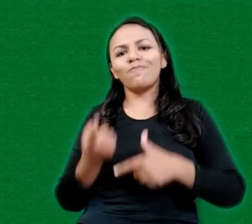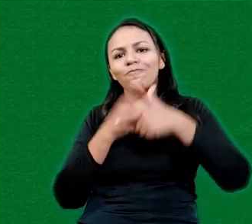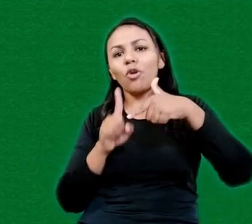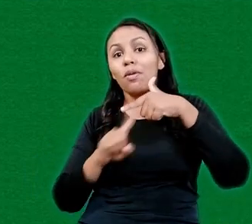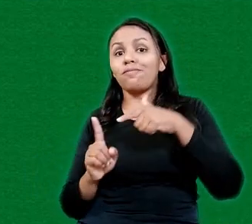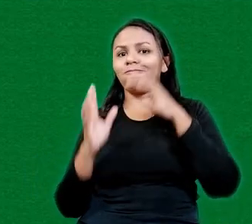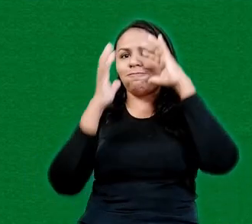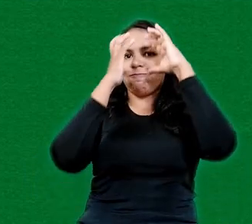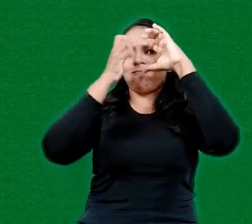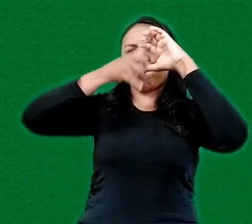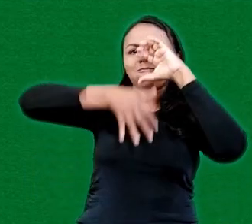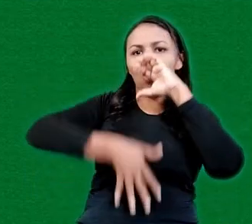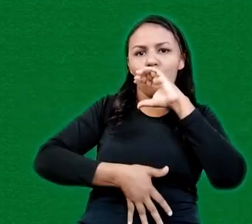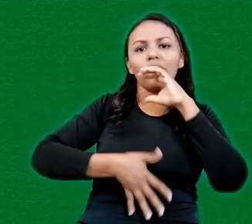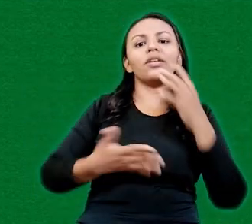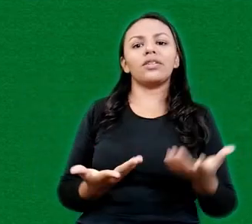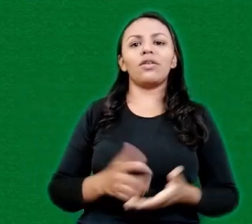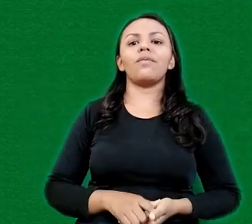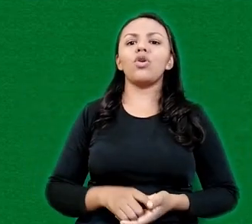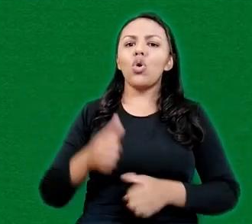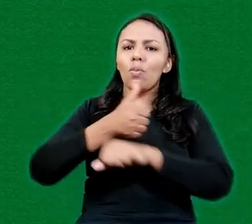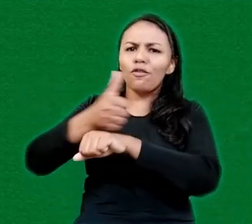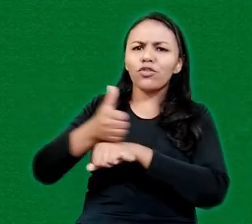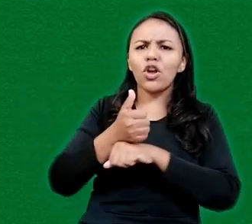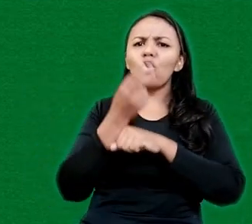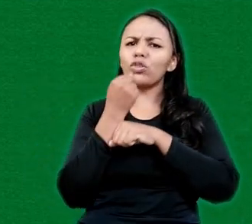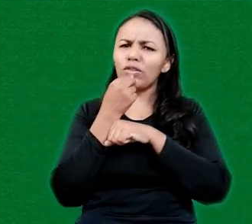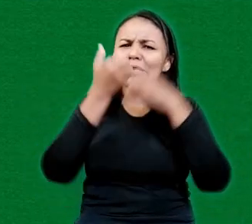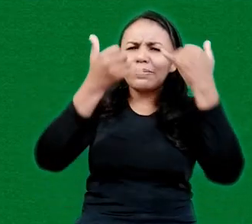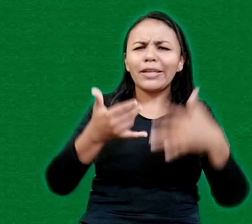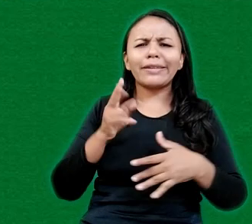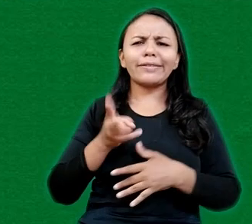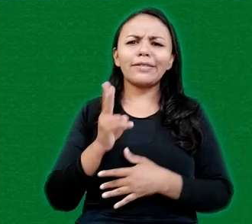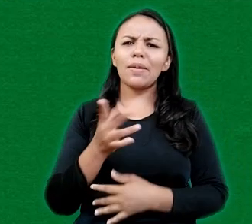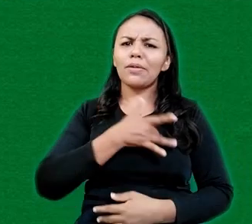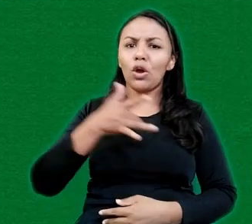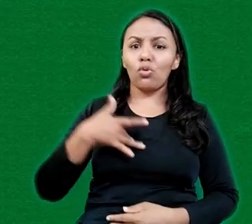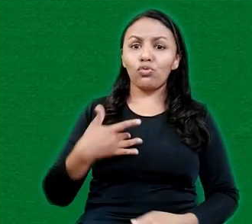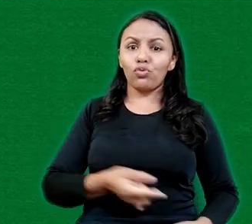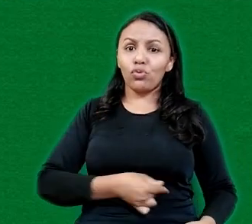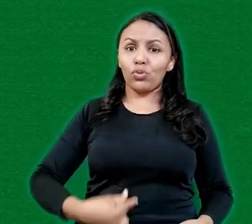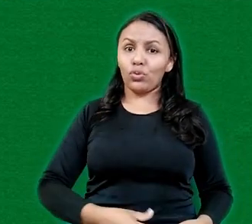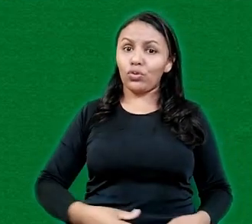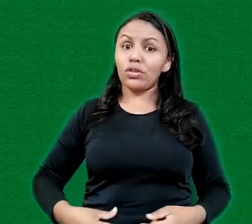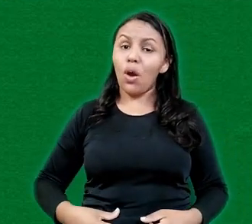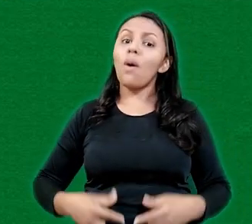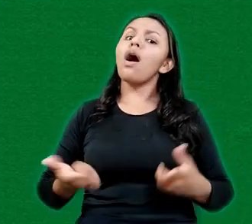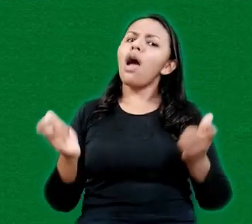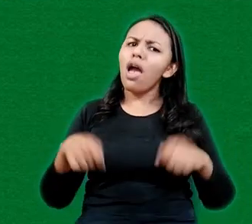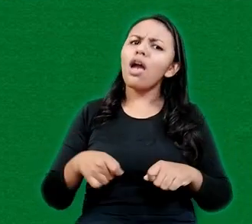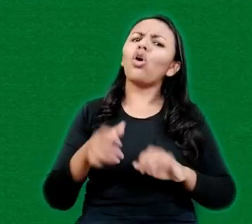central. A saúde intestinal, tão falada por nós, nutricionistas, ela é justamente essa chamada